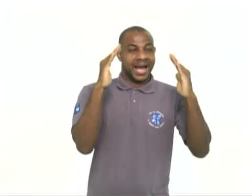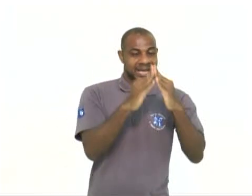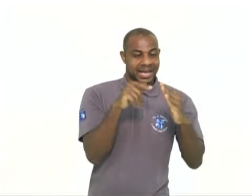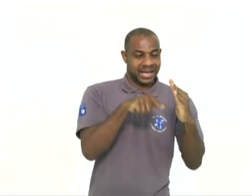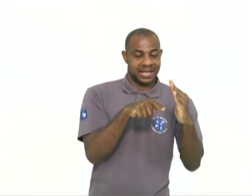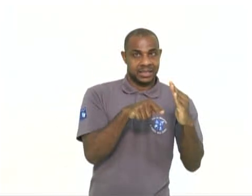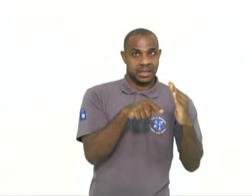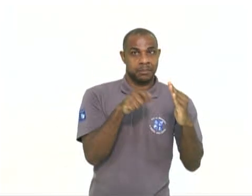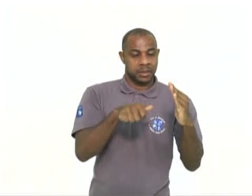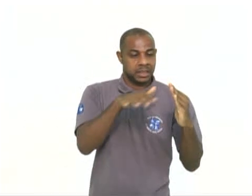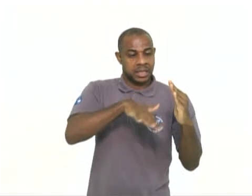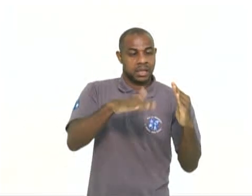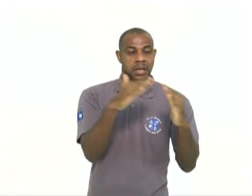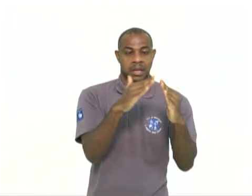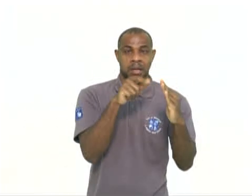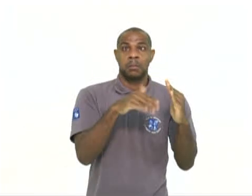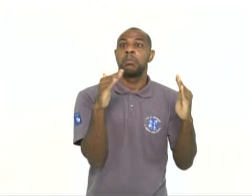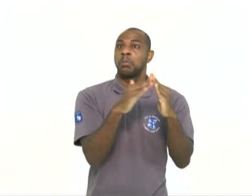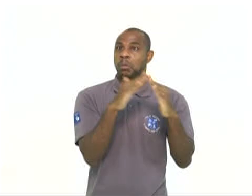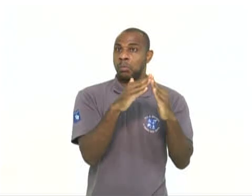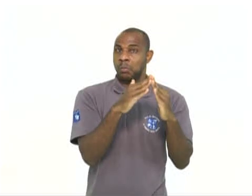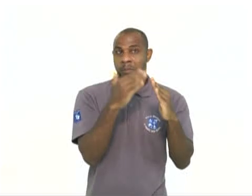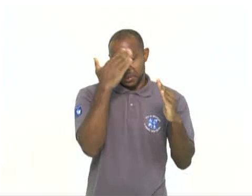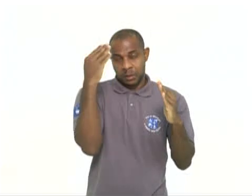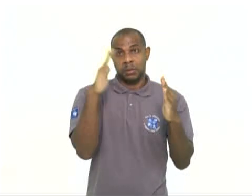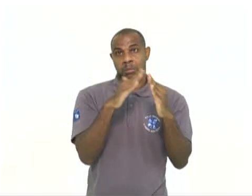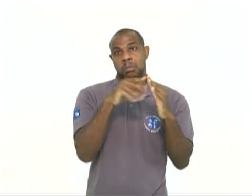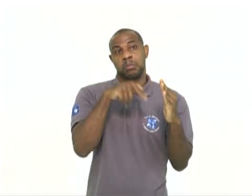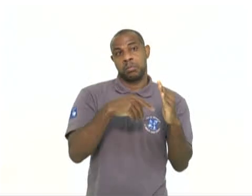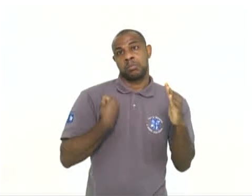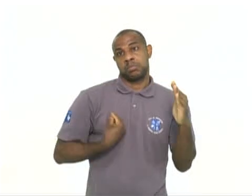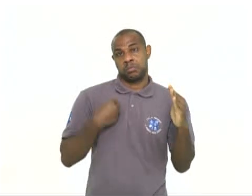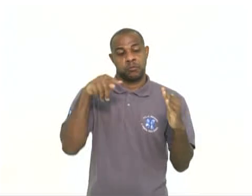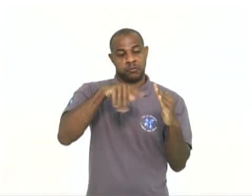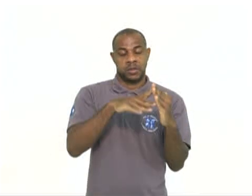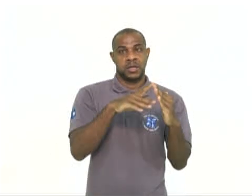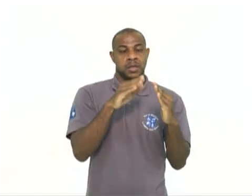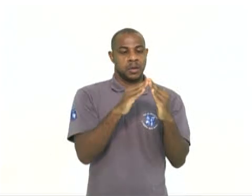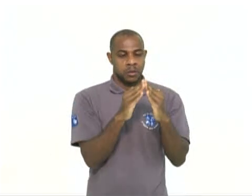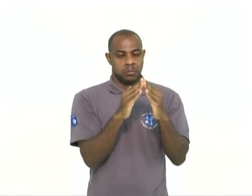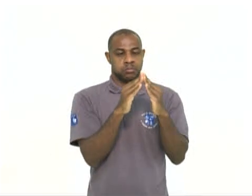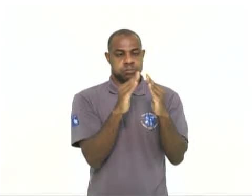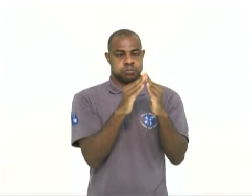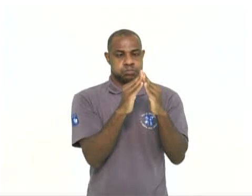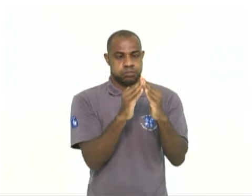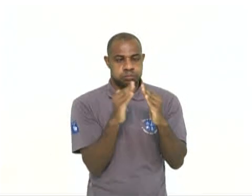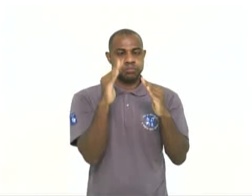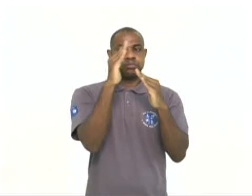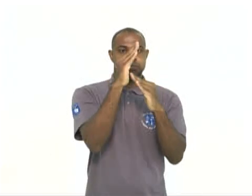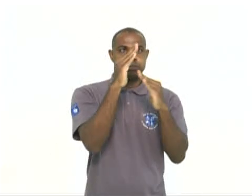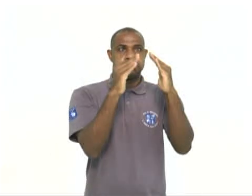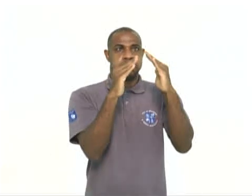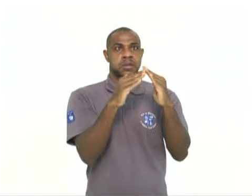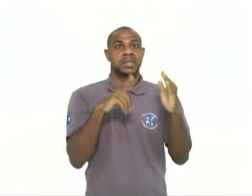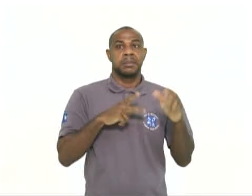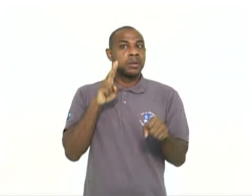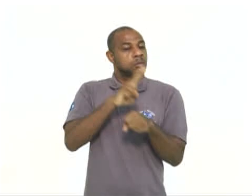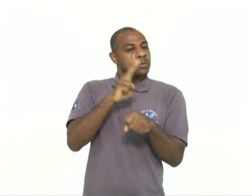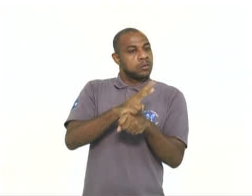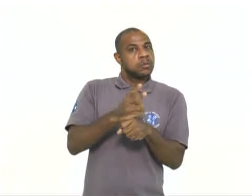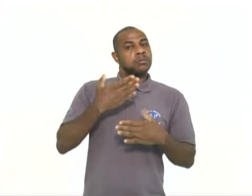pode ser espaço de moradia, ter a forma de um sobrado e a função de oferecer abrigo